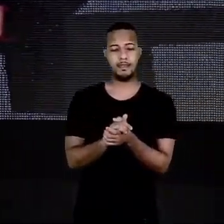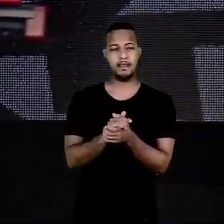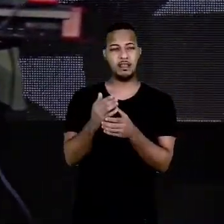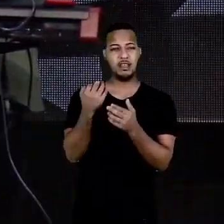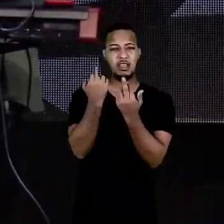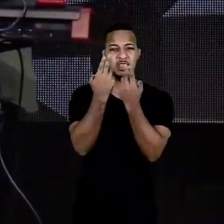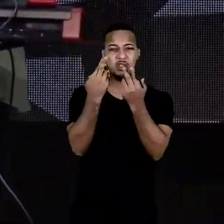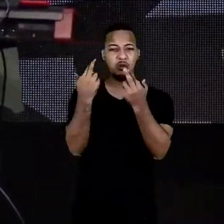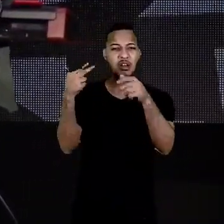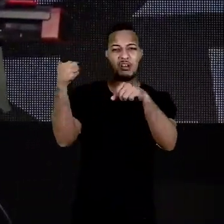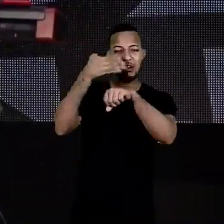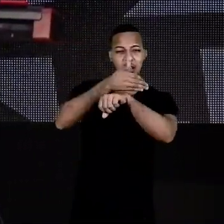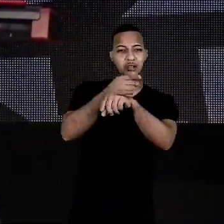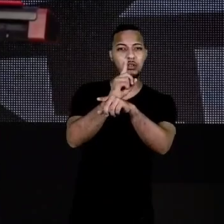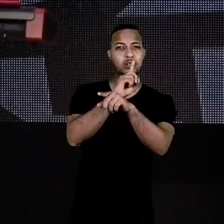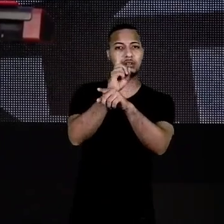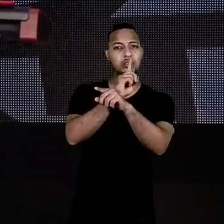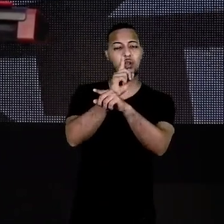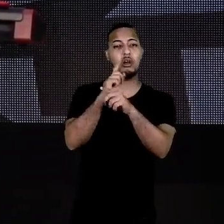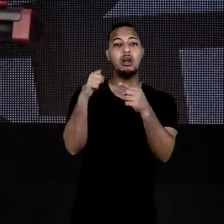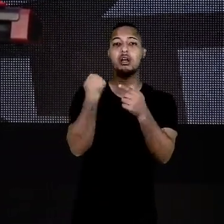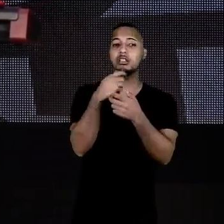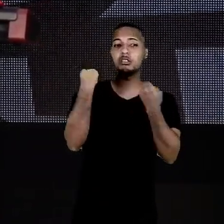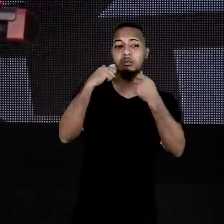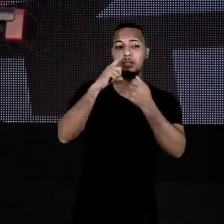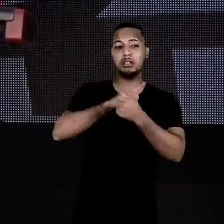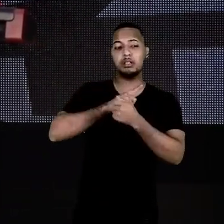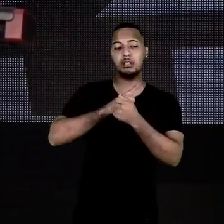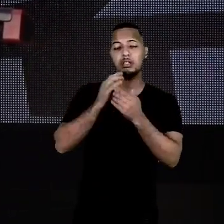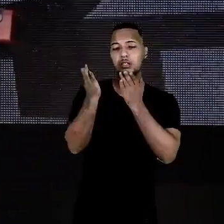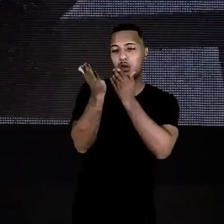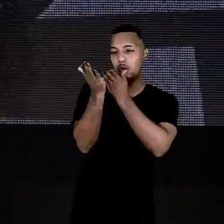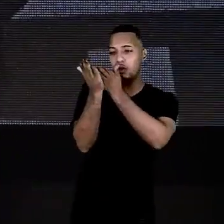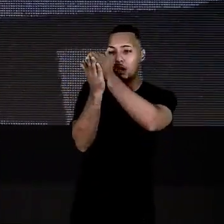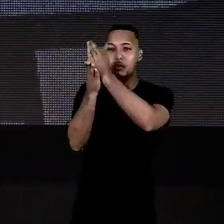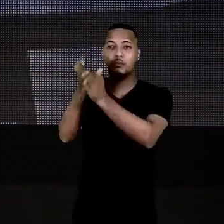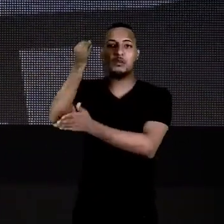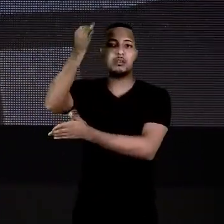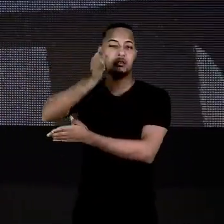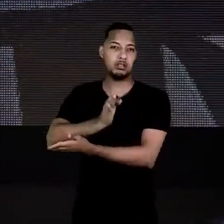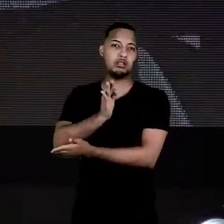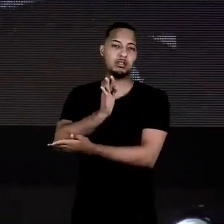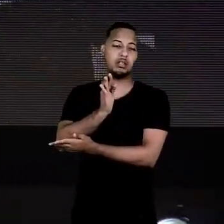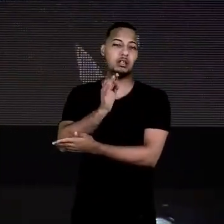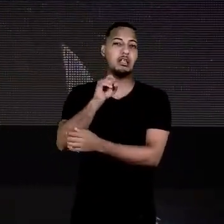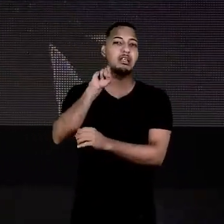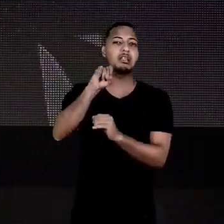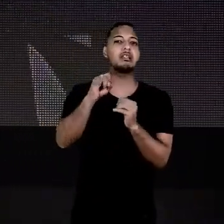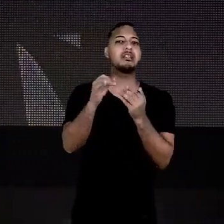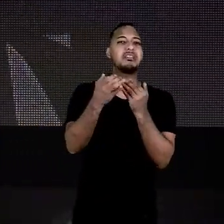sem tomar a direção certa. Se talvez o seu caminho estava torto,